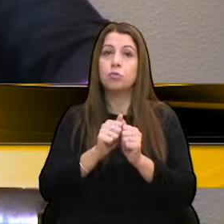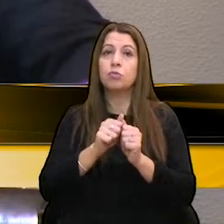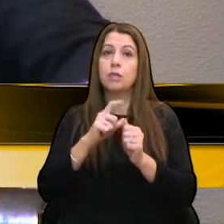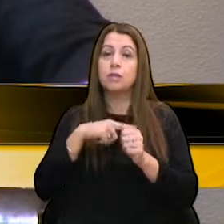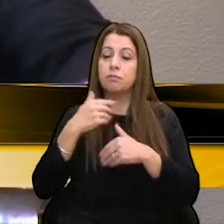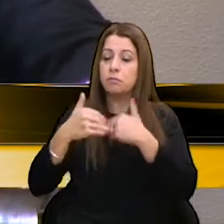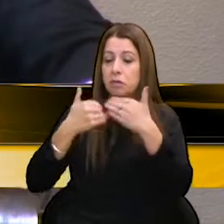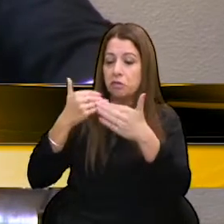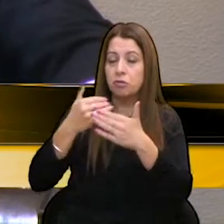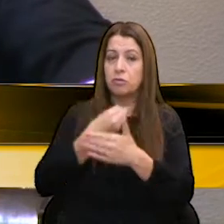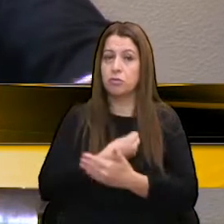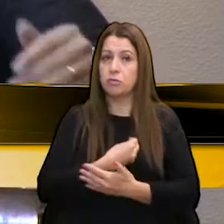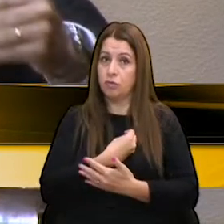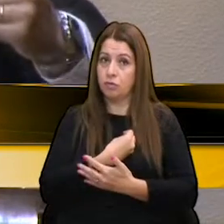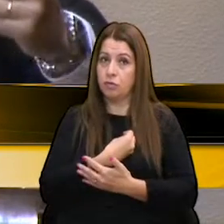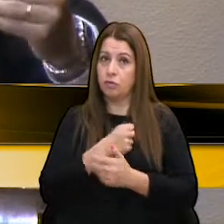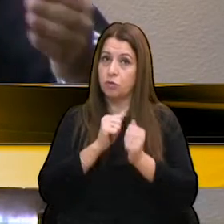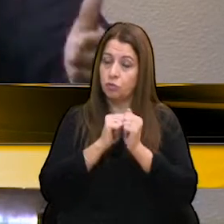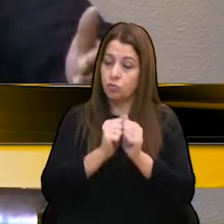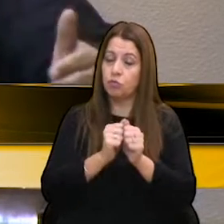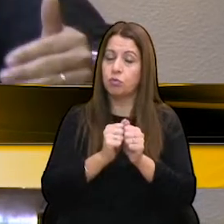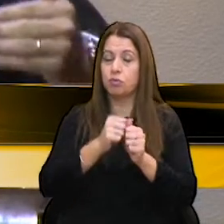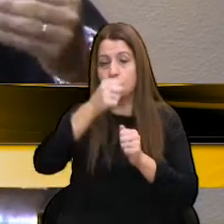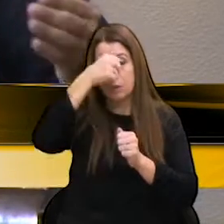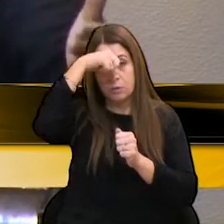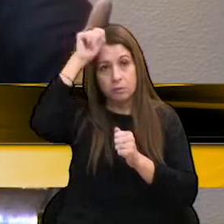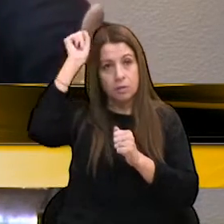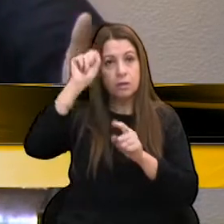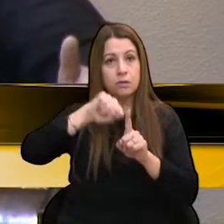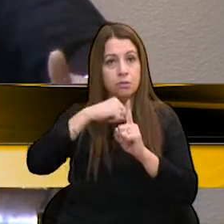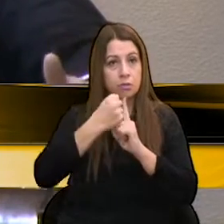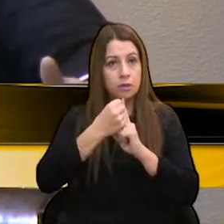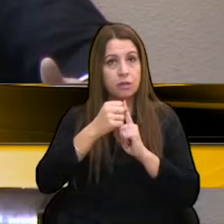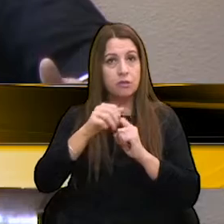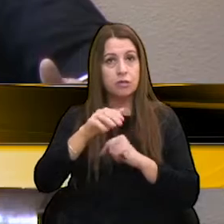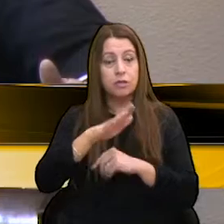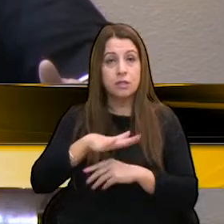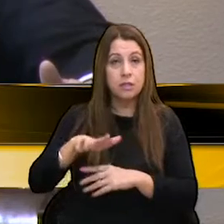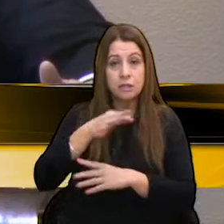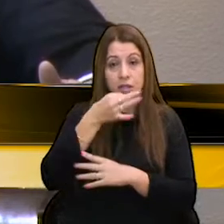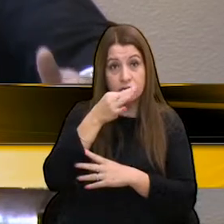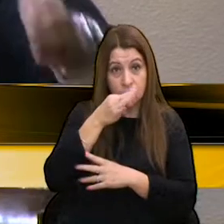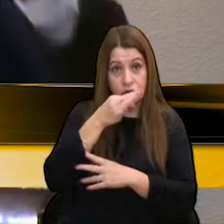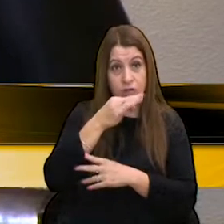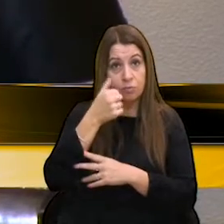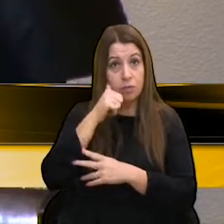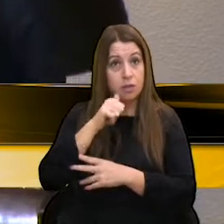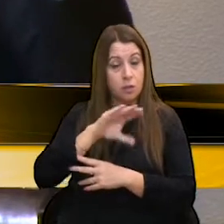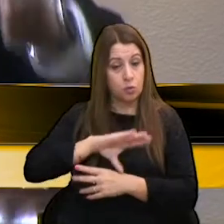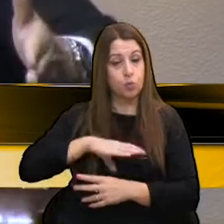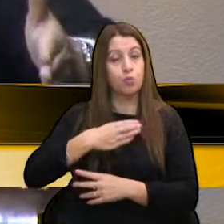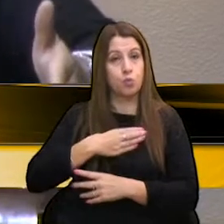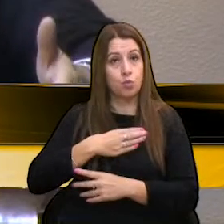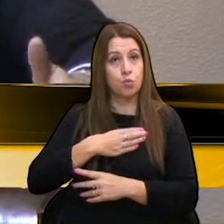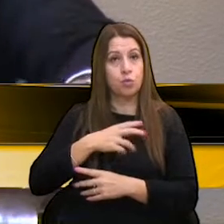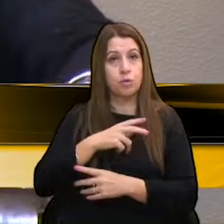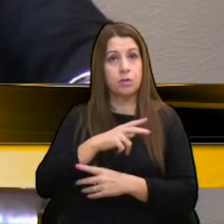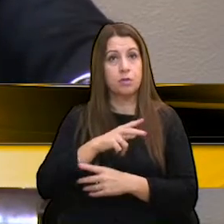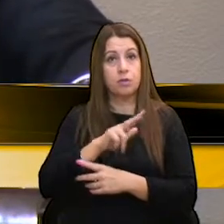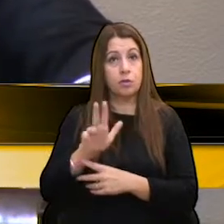na sua trajetória de vida, junto à academia, junto à sociedade caxiense, como uma mulher corajosa e de princípios